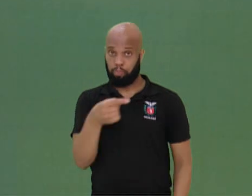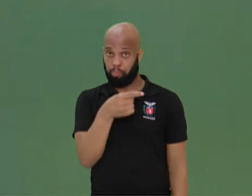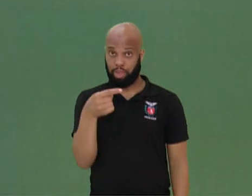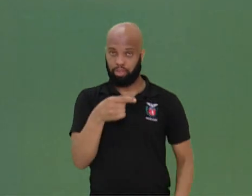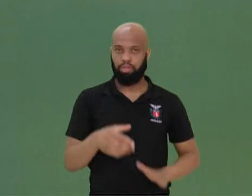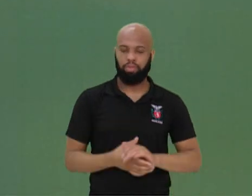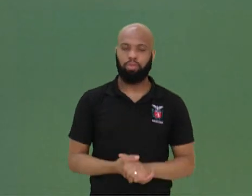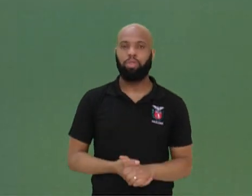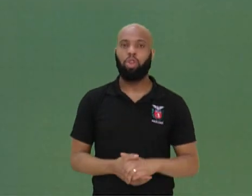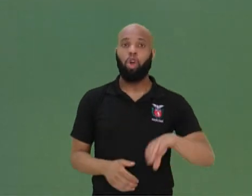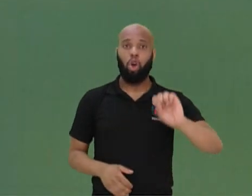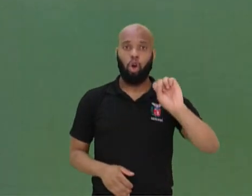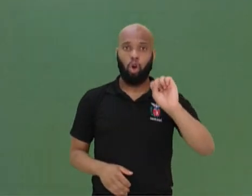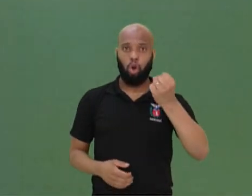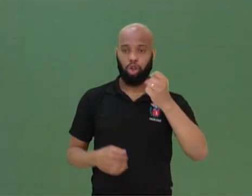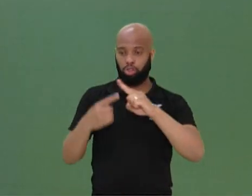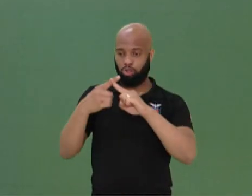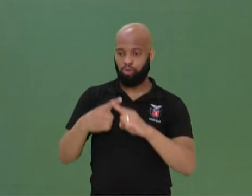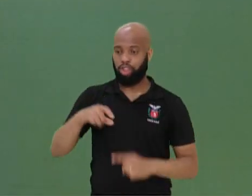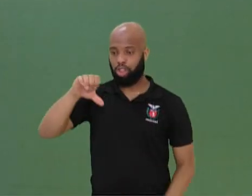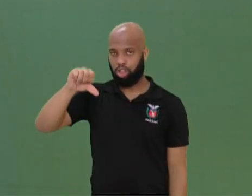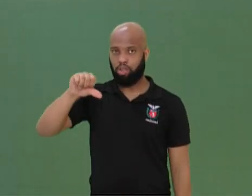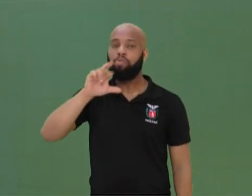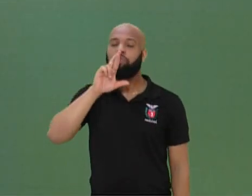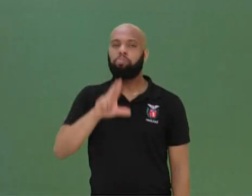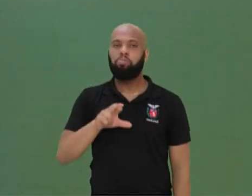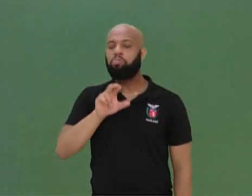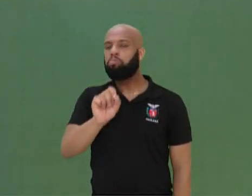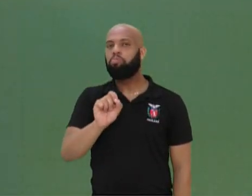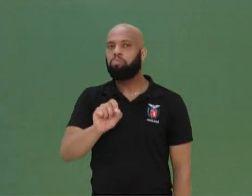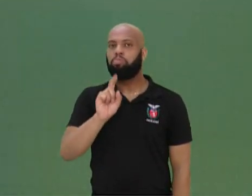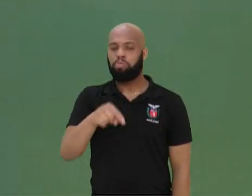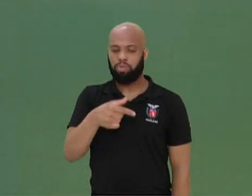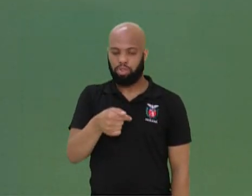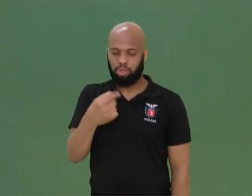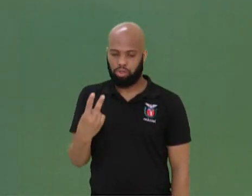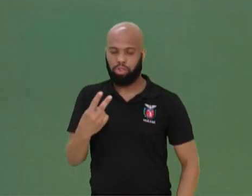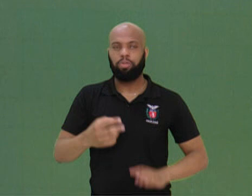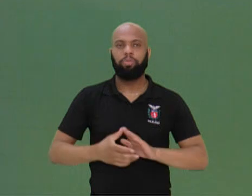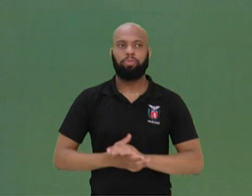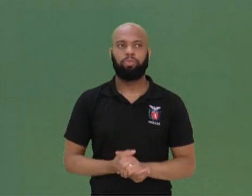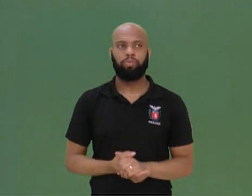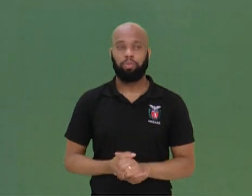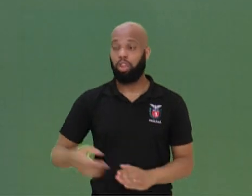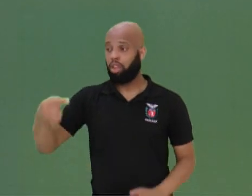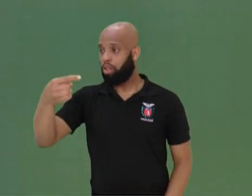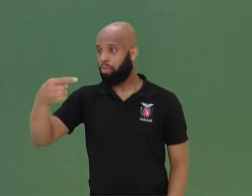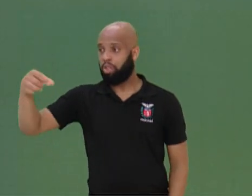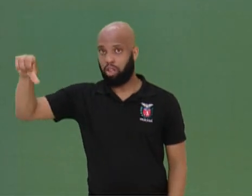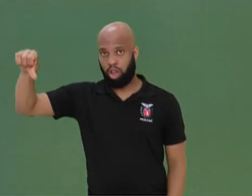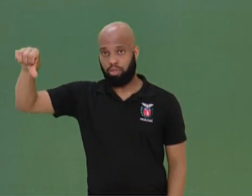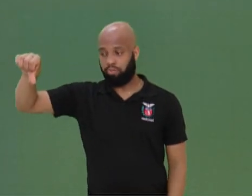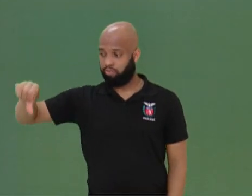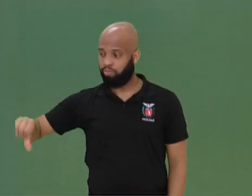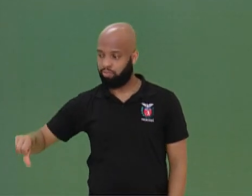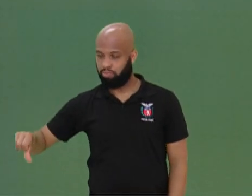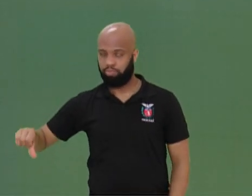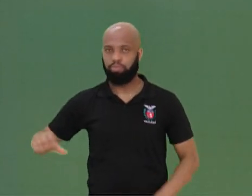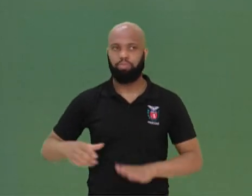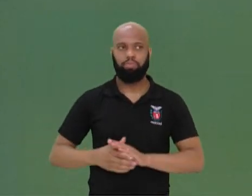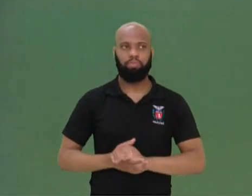Menos 8 vezes 9, 8 vezes 9, 72. Menos esse 9.